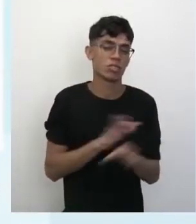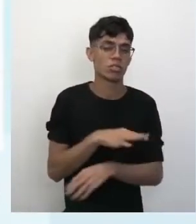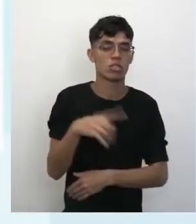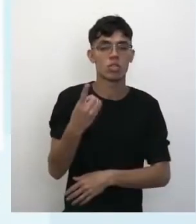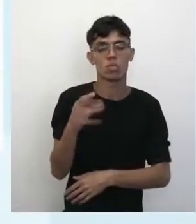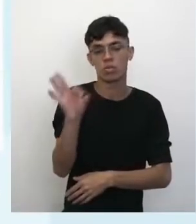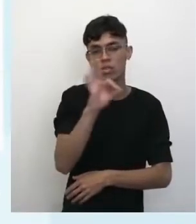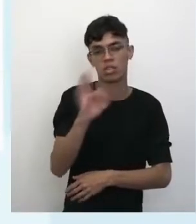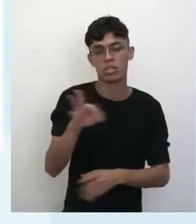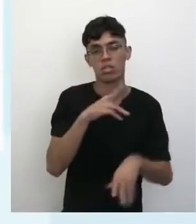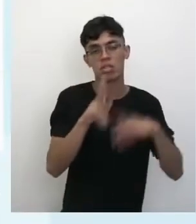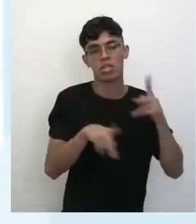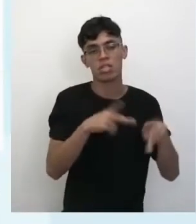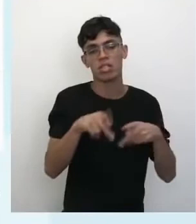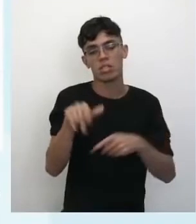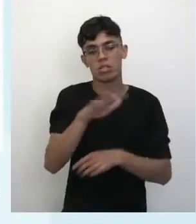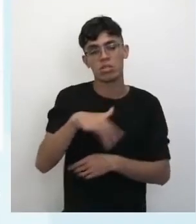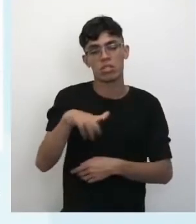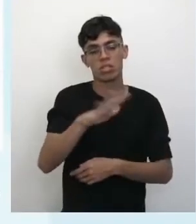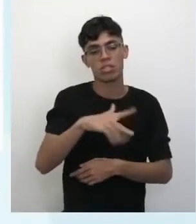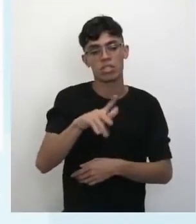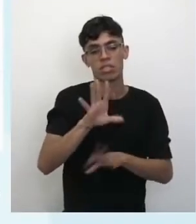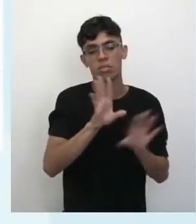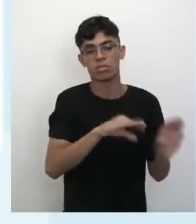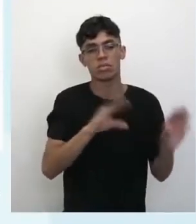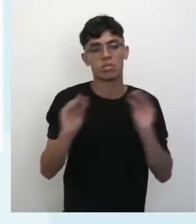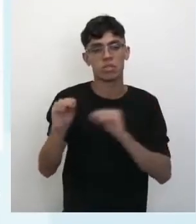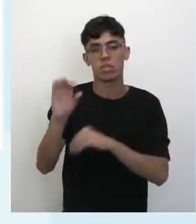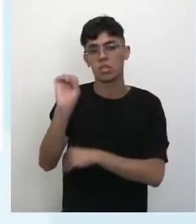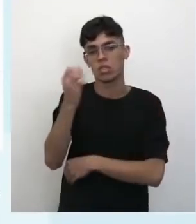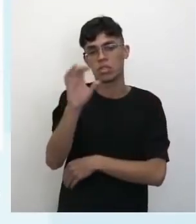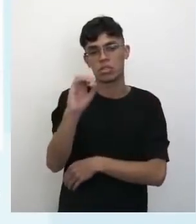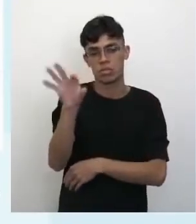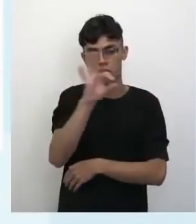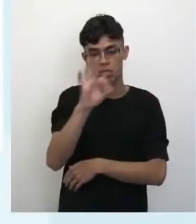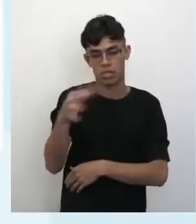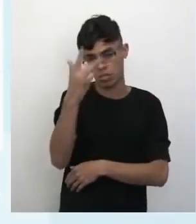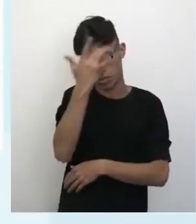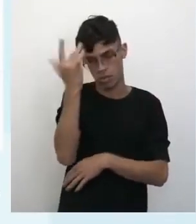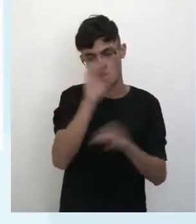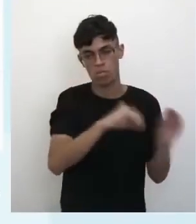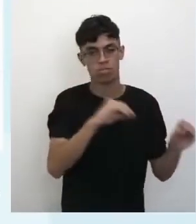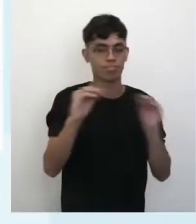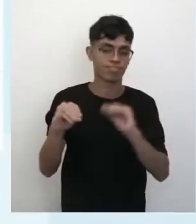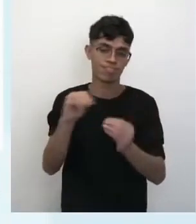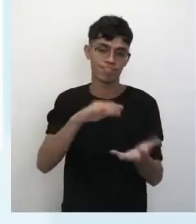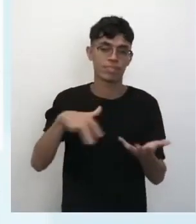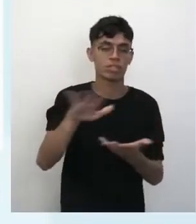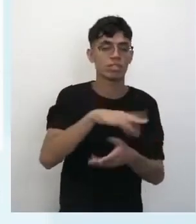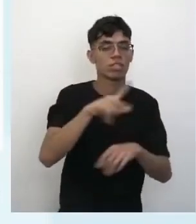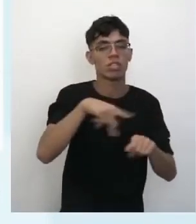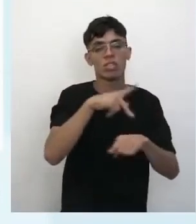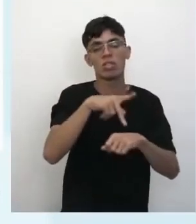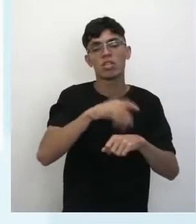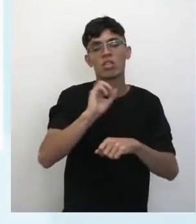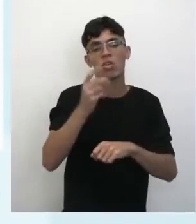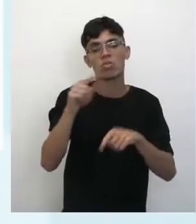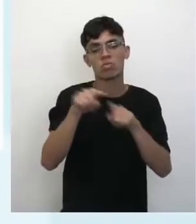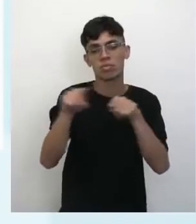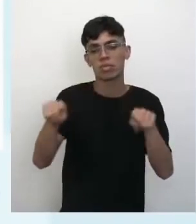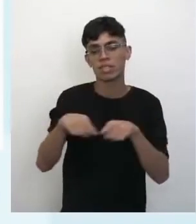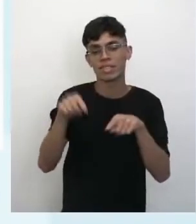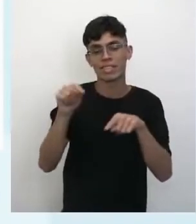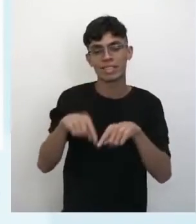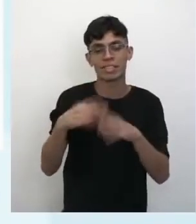população mundial está deslocada. 80% das pessoas deslocadas no mundo estão em países ou territórios